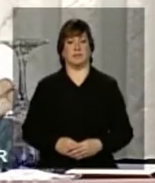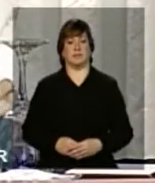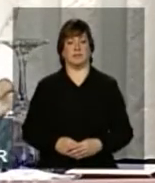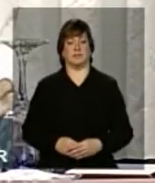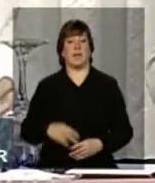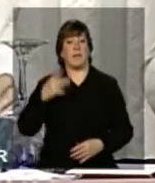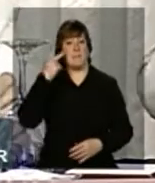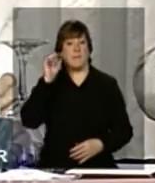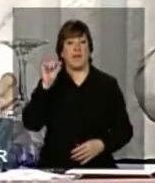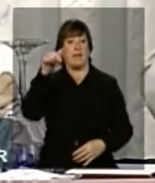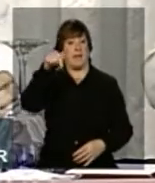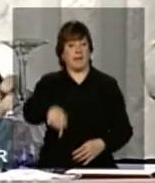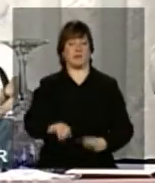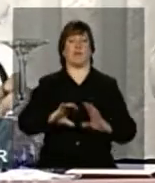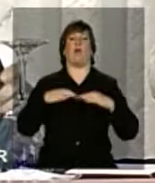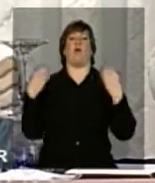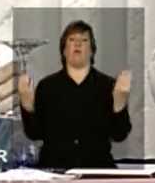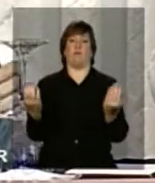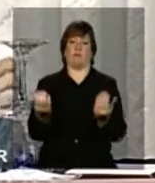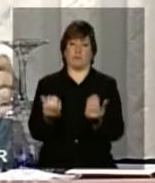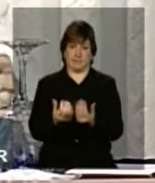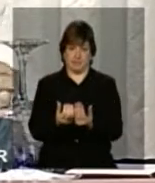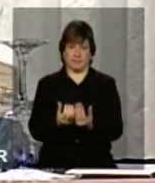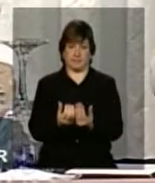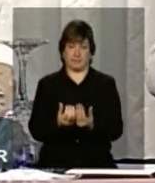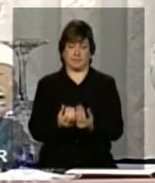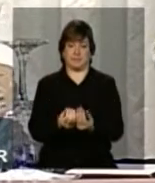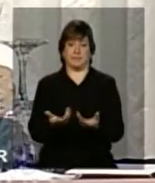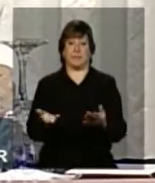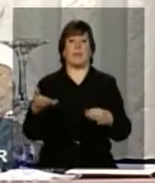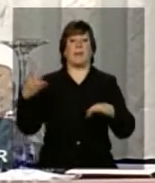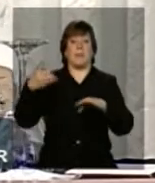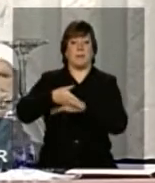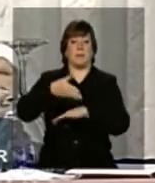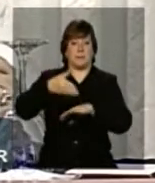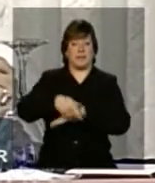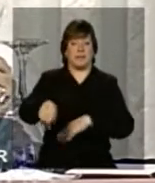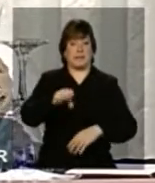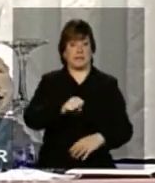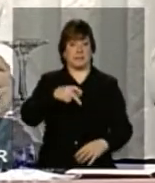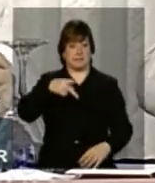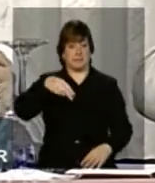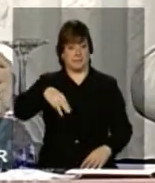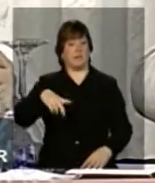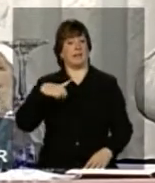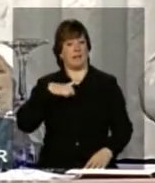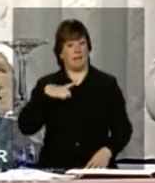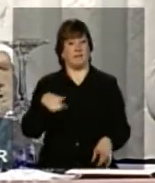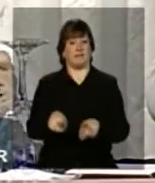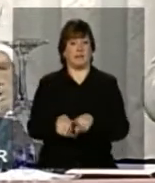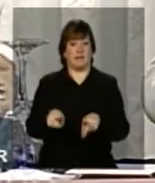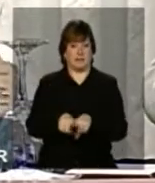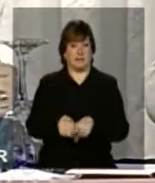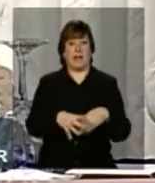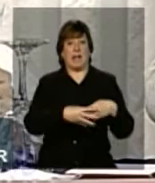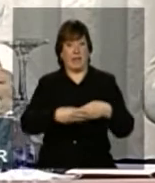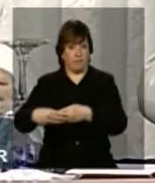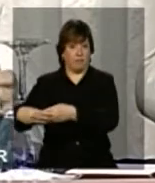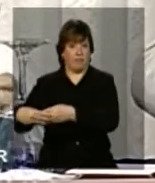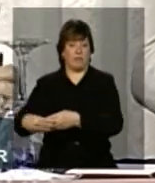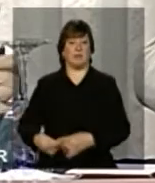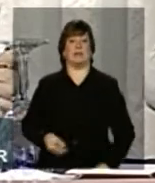para esta conferência. A participação, a SPM levou